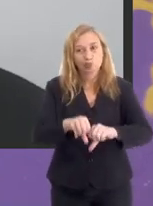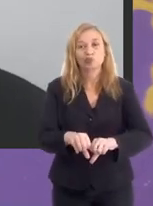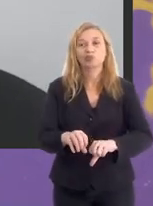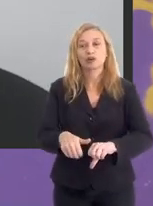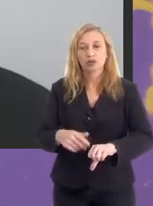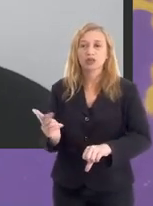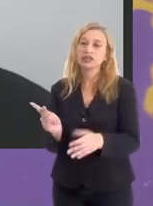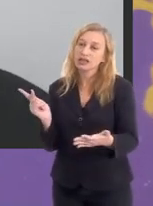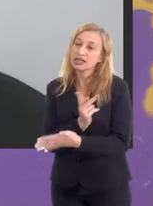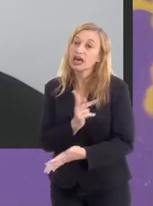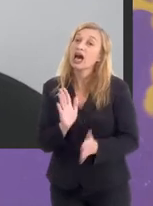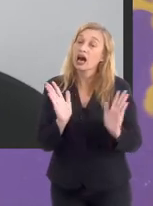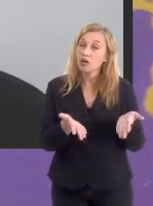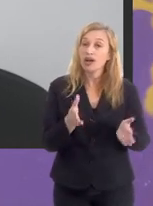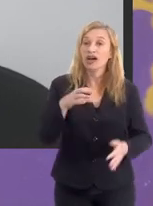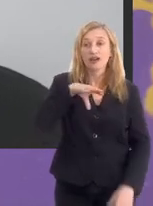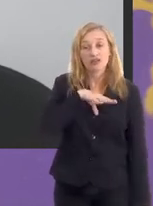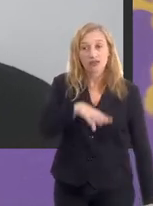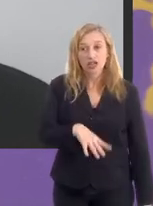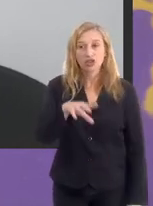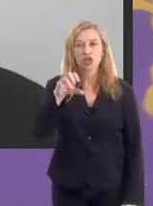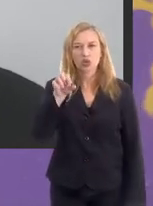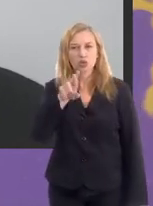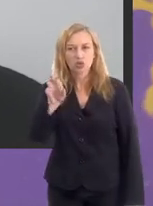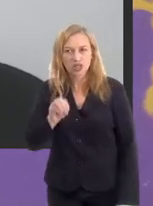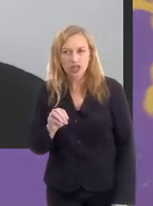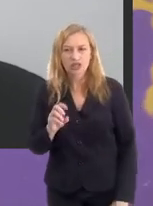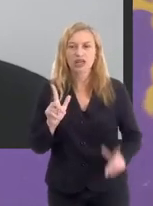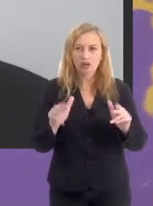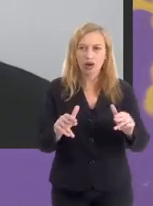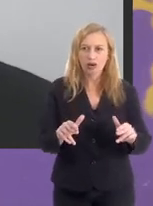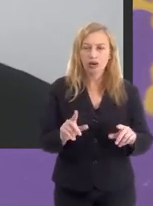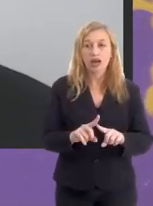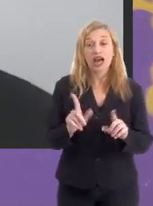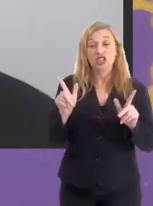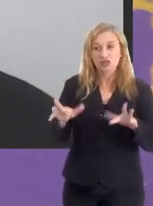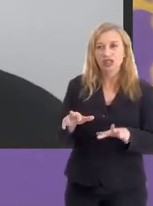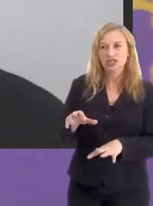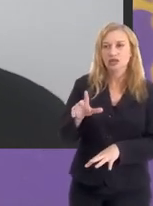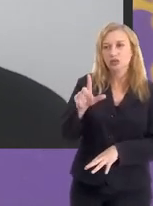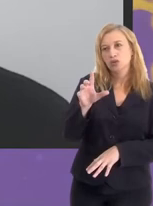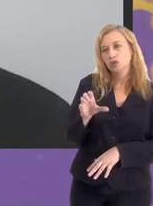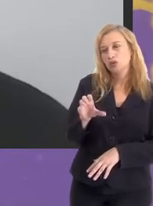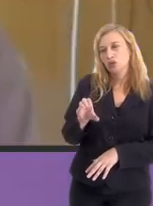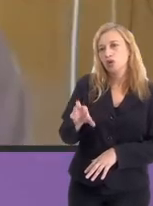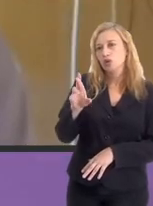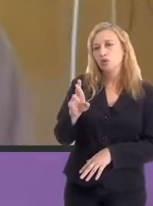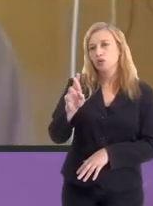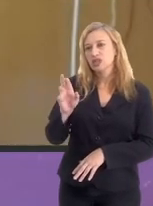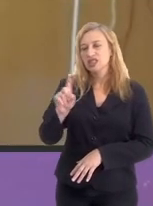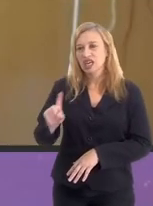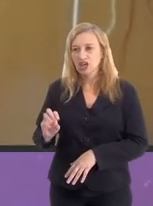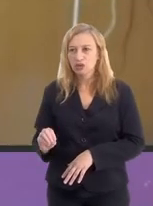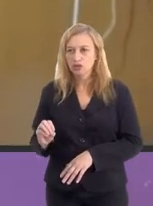queda contra o correio lamentavelmente agora baixo cruzeiro esse sim esse é o mesmo pacote a diferença Cruzeiro o jogo